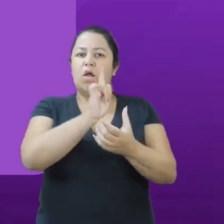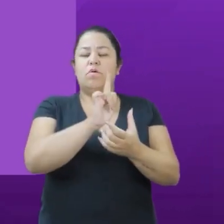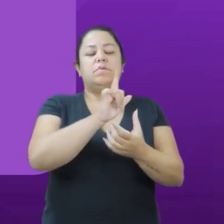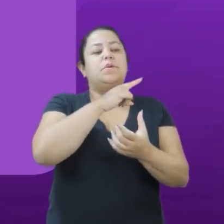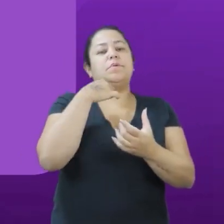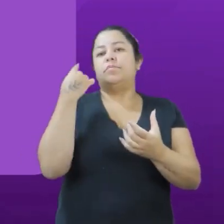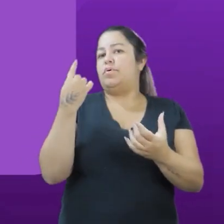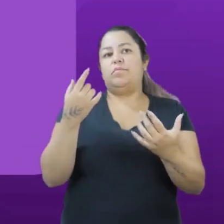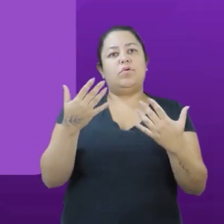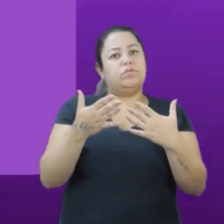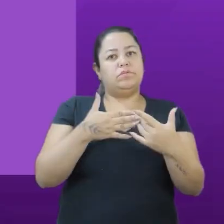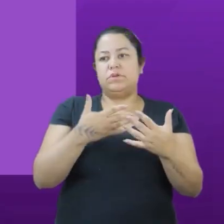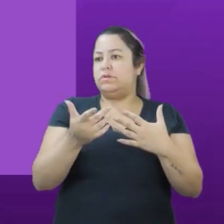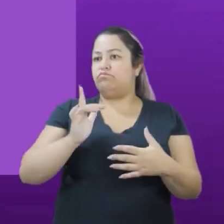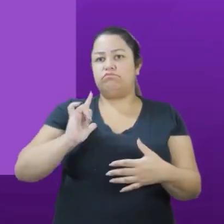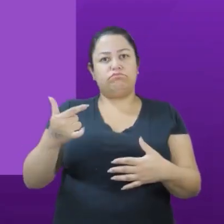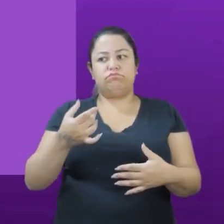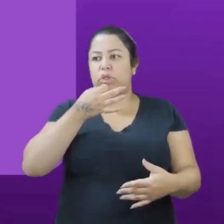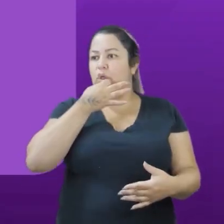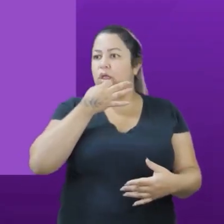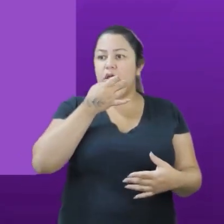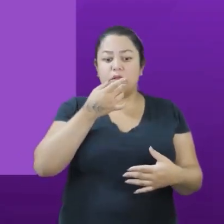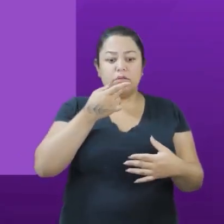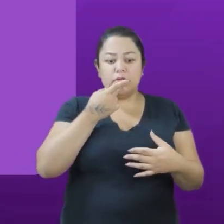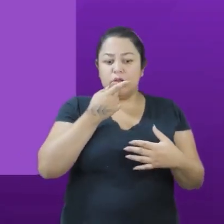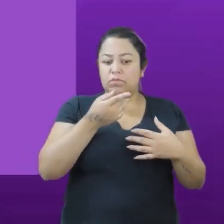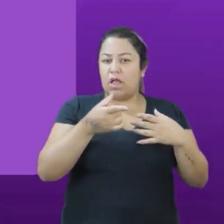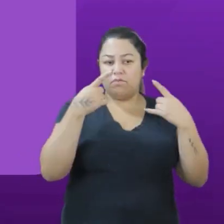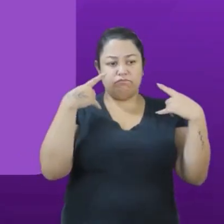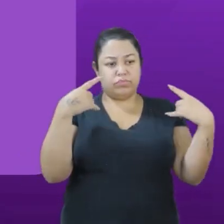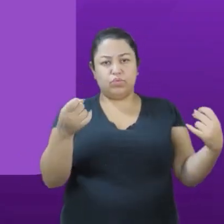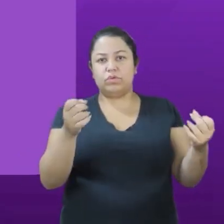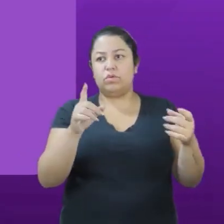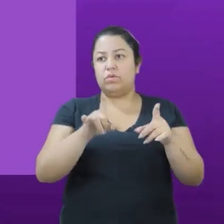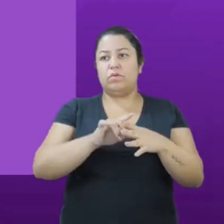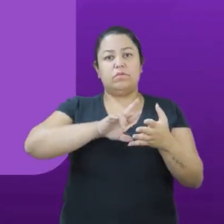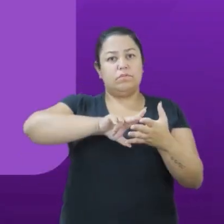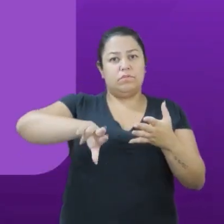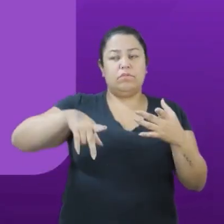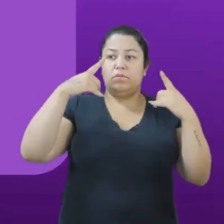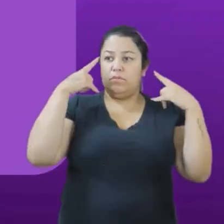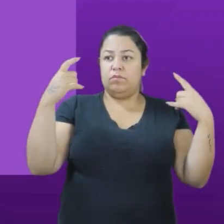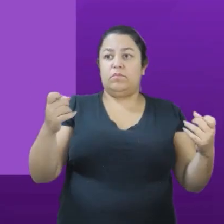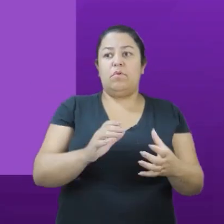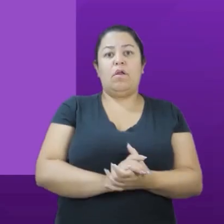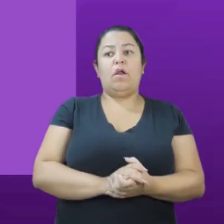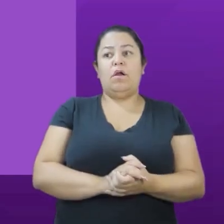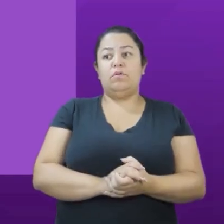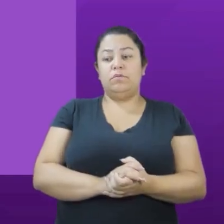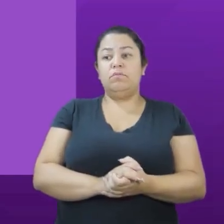também sem justificativa prévias, por violência, né? Por diversas formas de violência. Então a